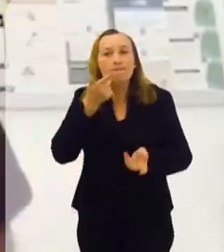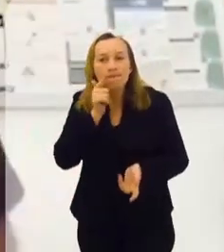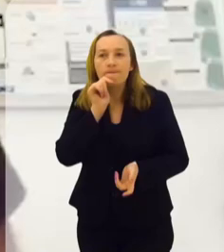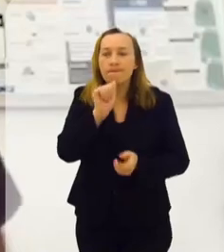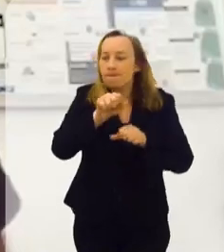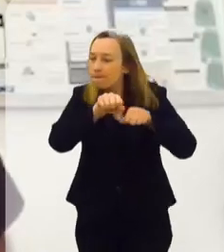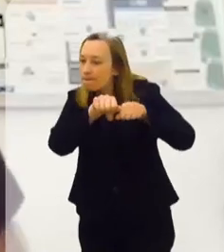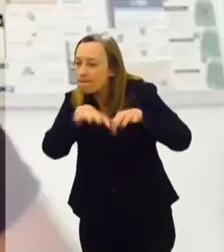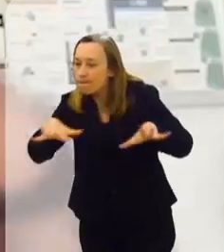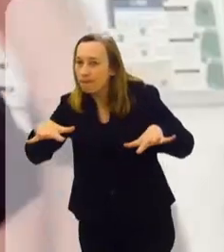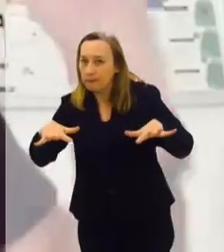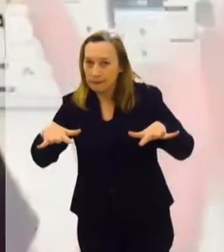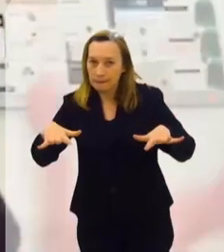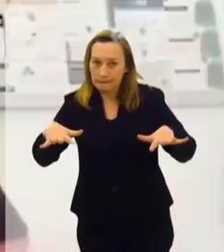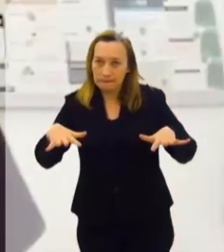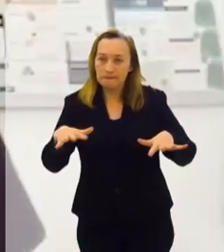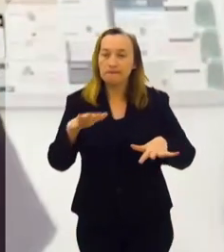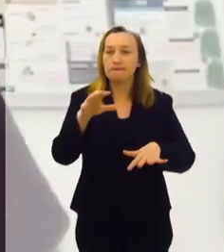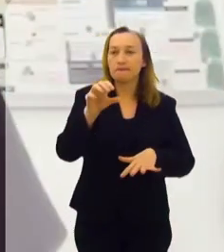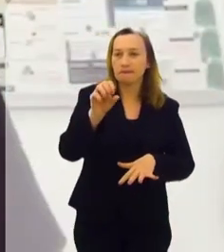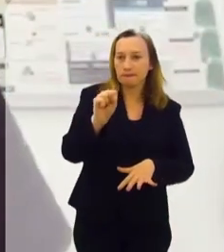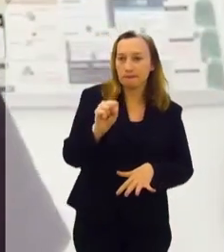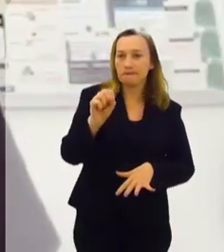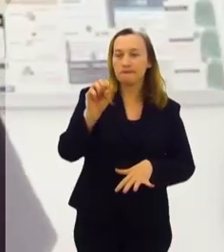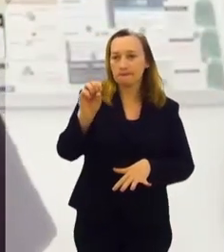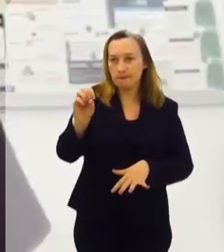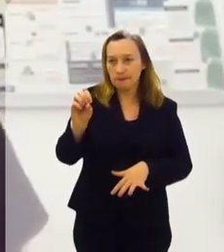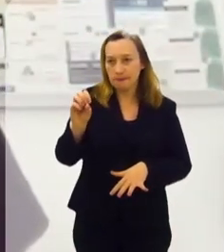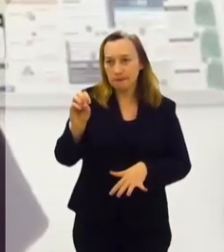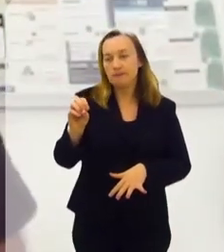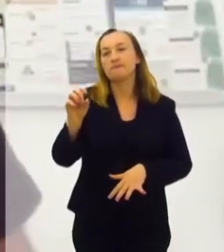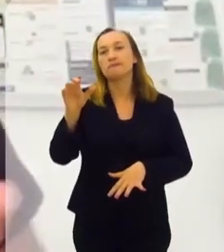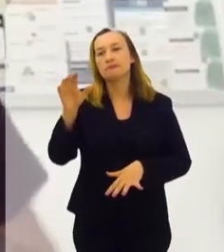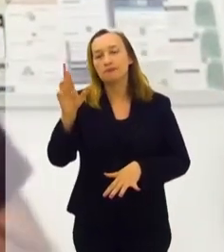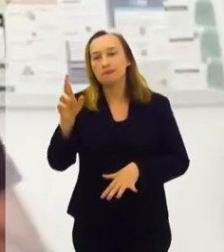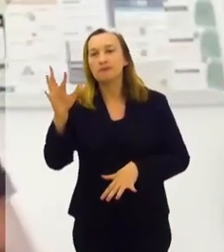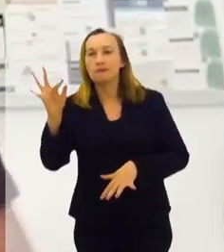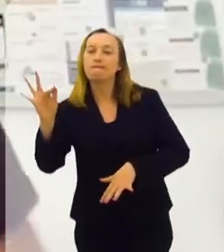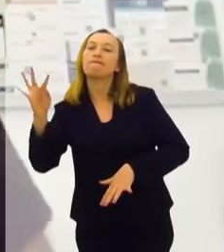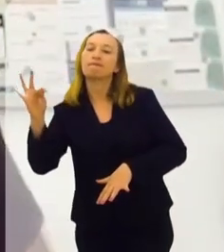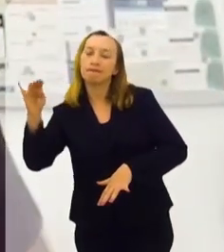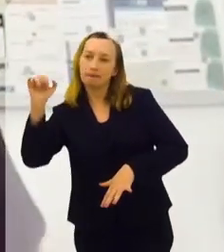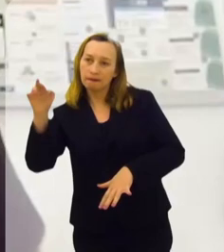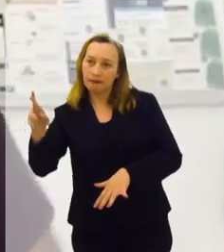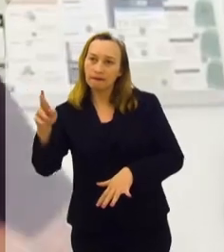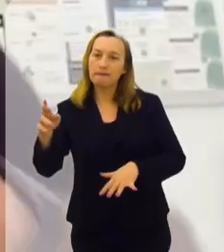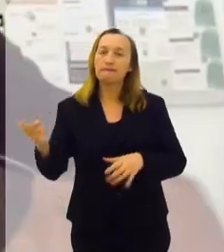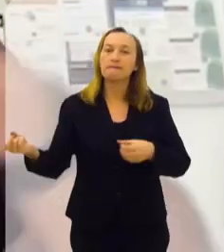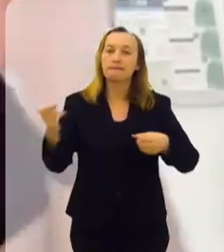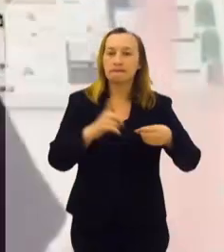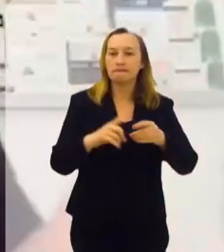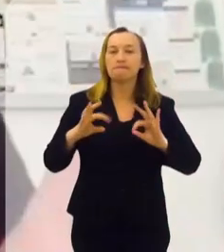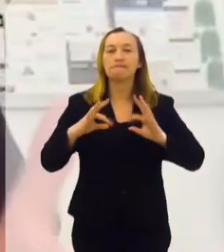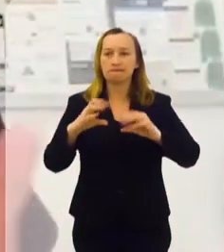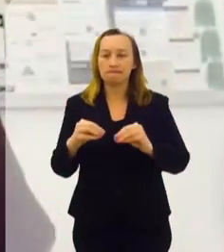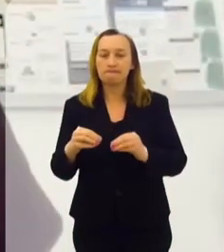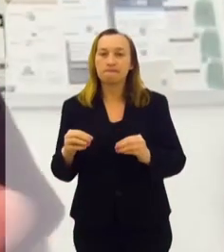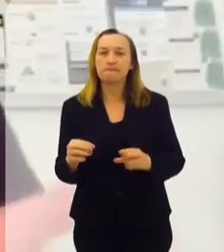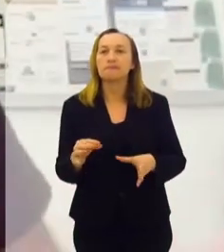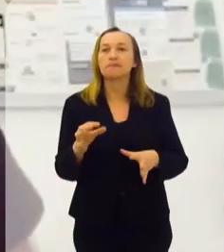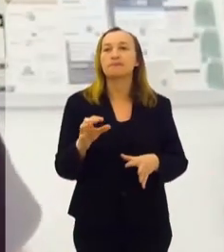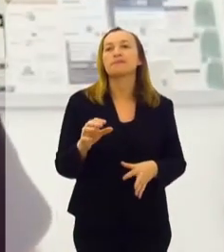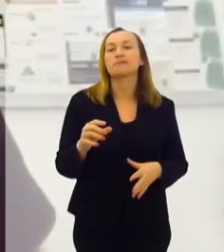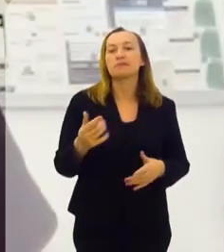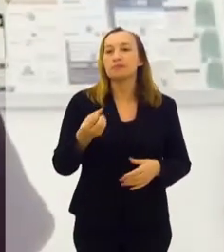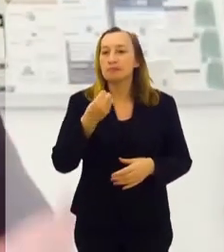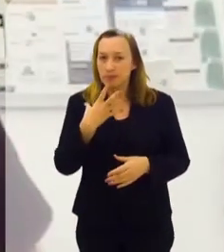Como é que a gente consegue expandir o soft power para poder realmente trazer retorno para todo mundo?